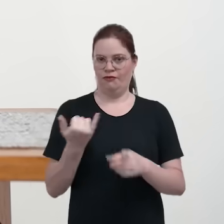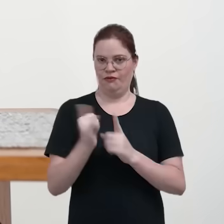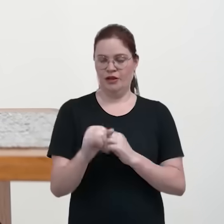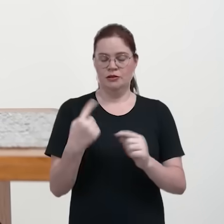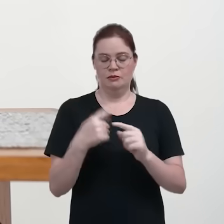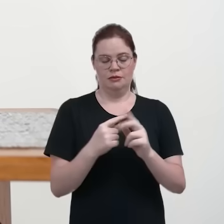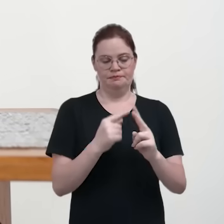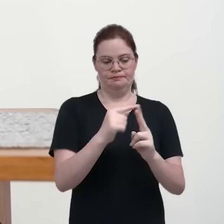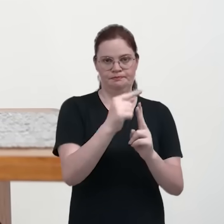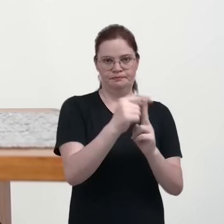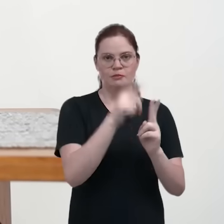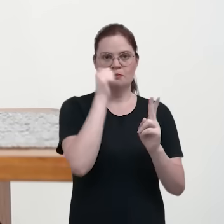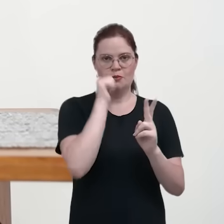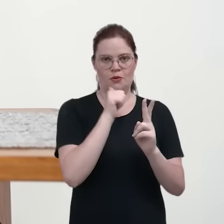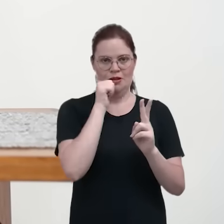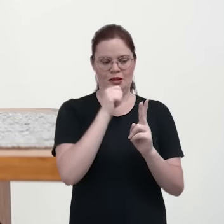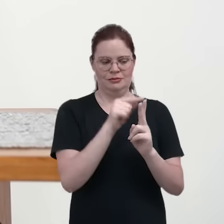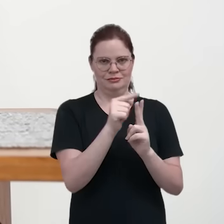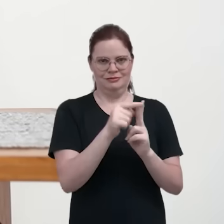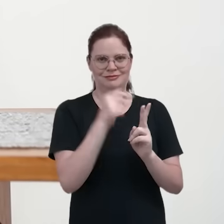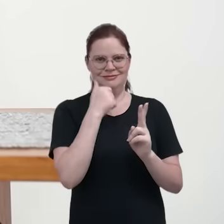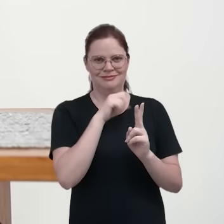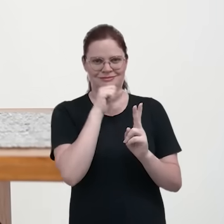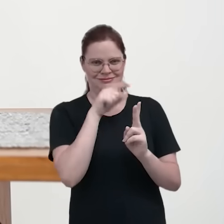profético, porque as duas mães aqui